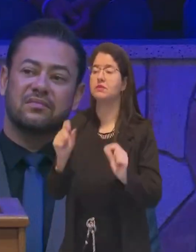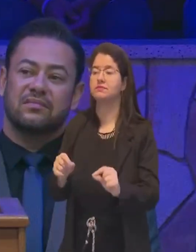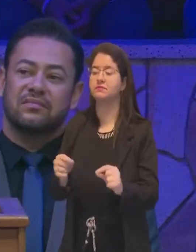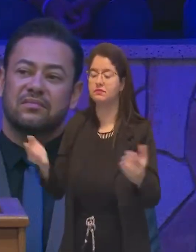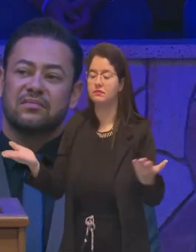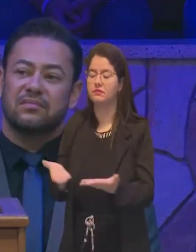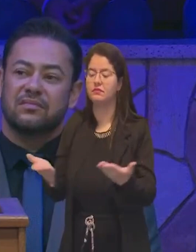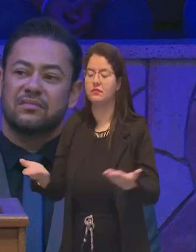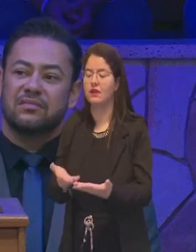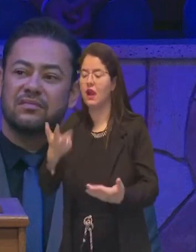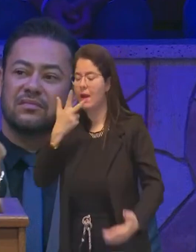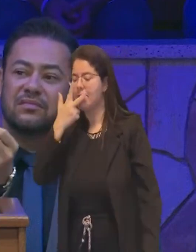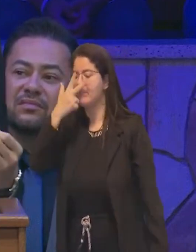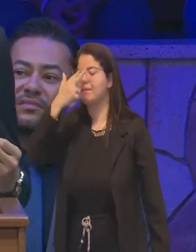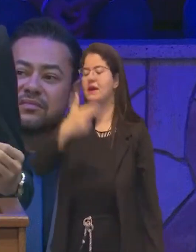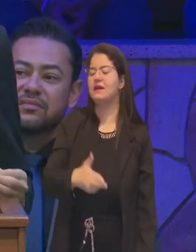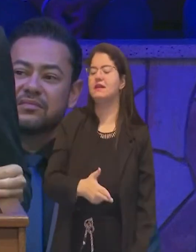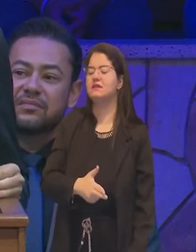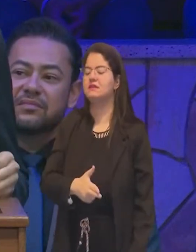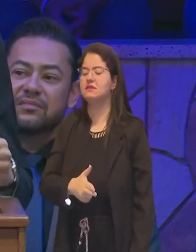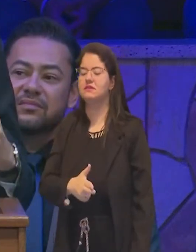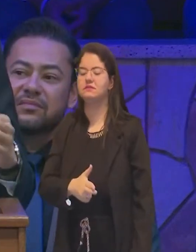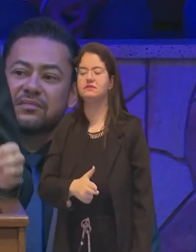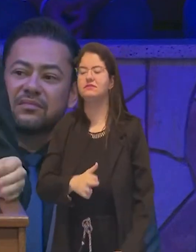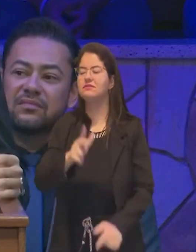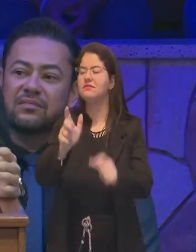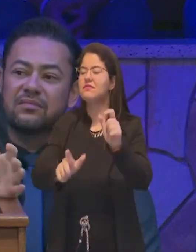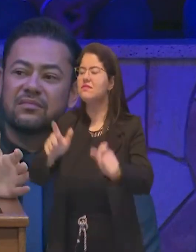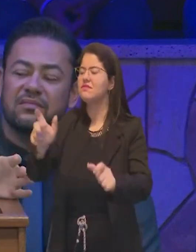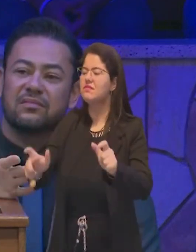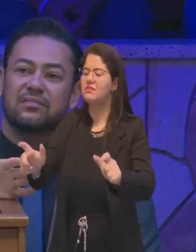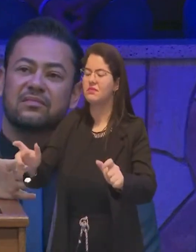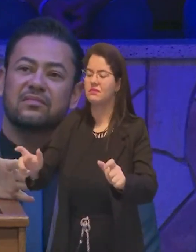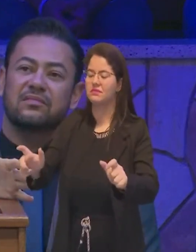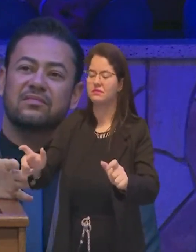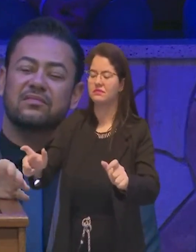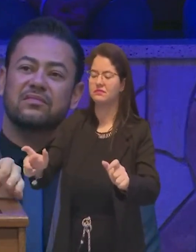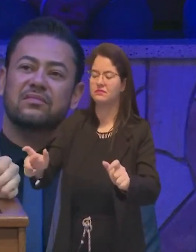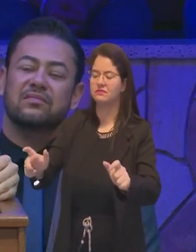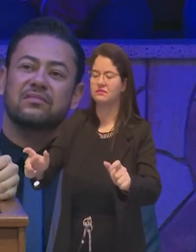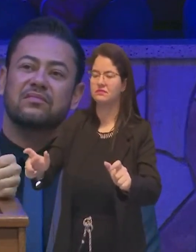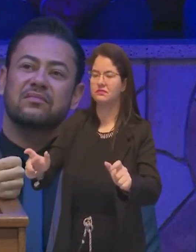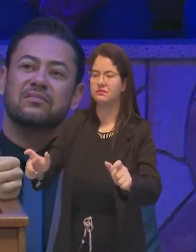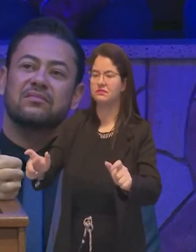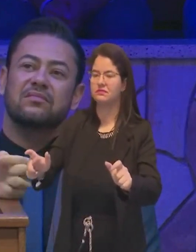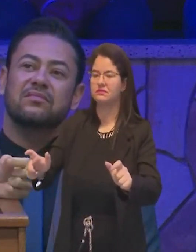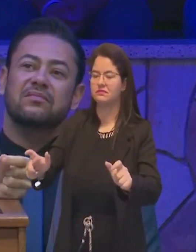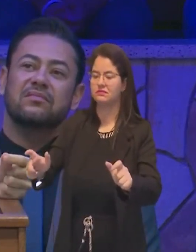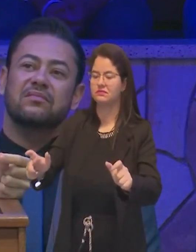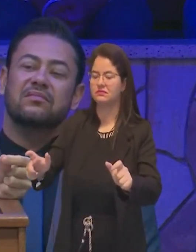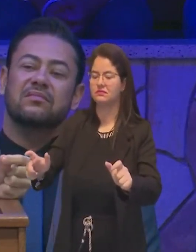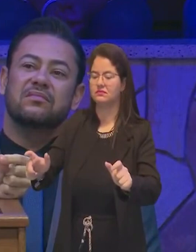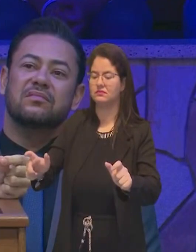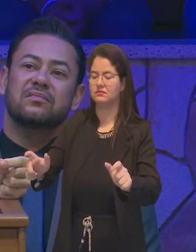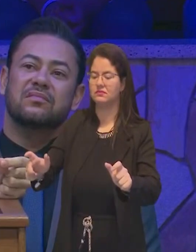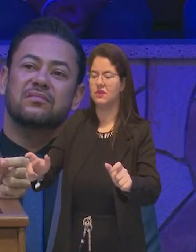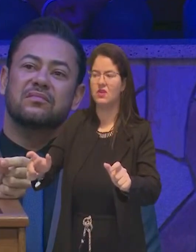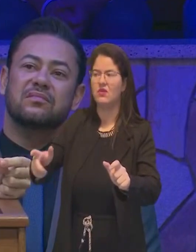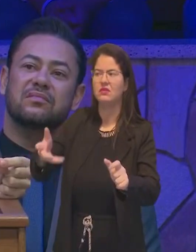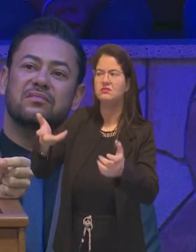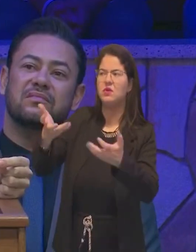parece que as pessoas preferem colocar Deus, pintar a imagem de Deus, não como o justo juiz que Ele